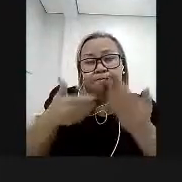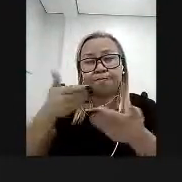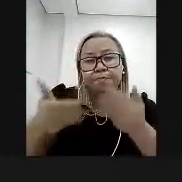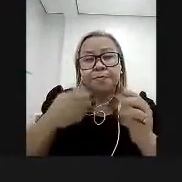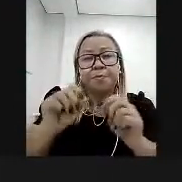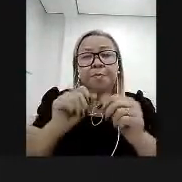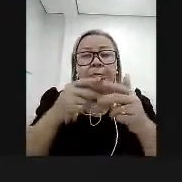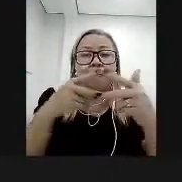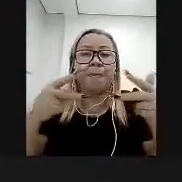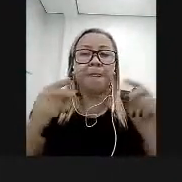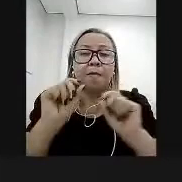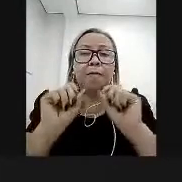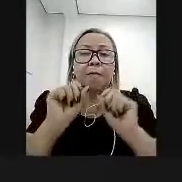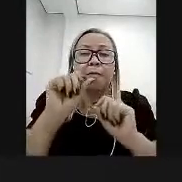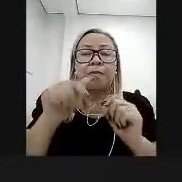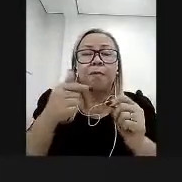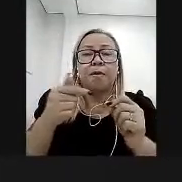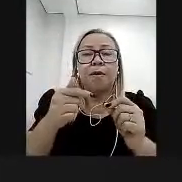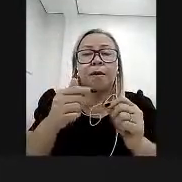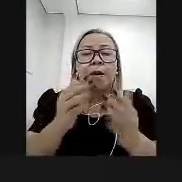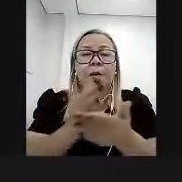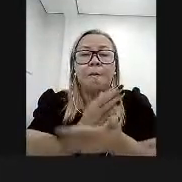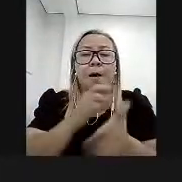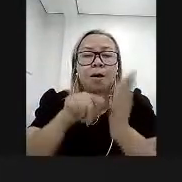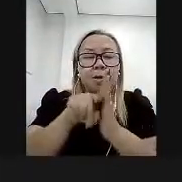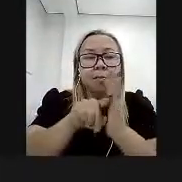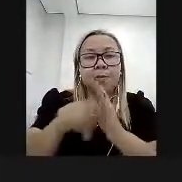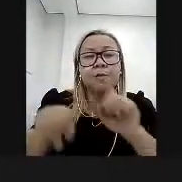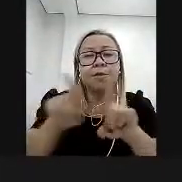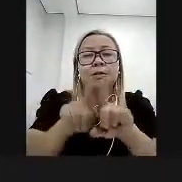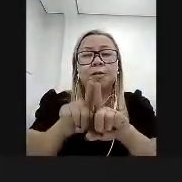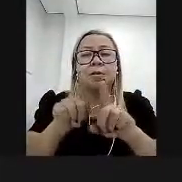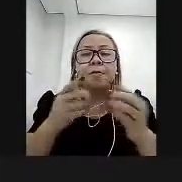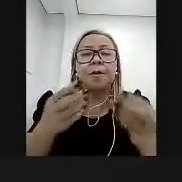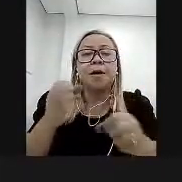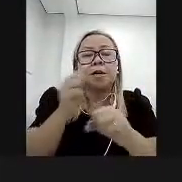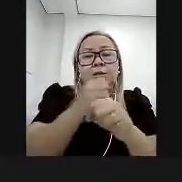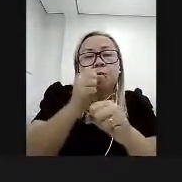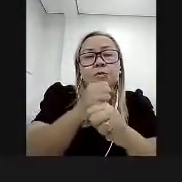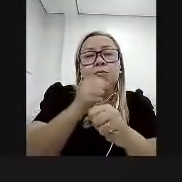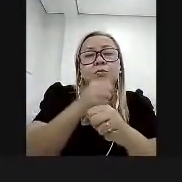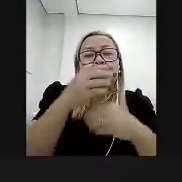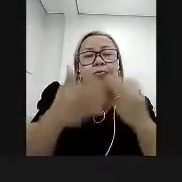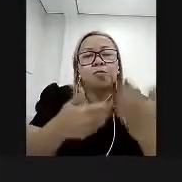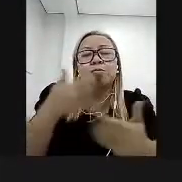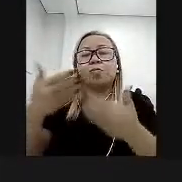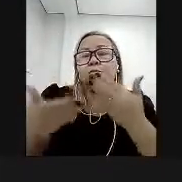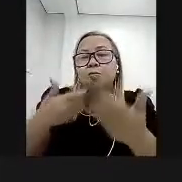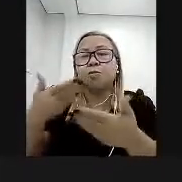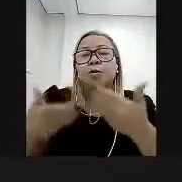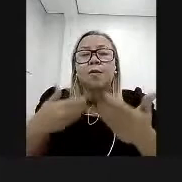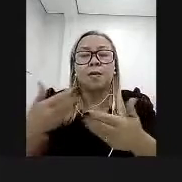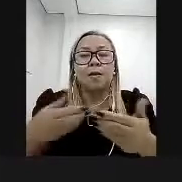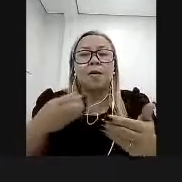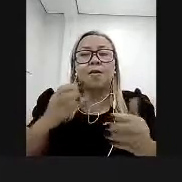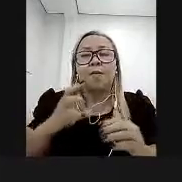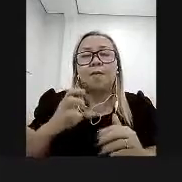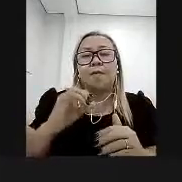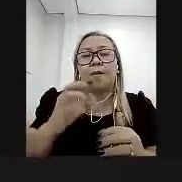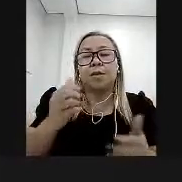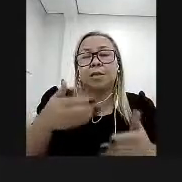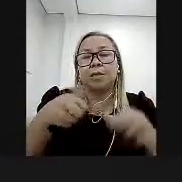é parte da pesquisa também é sempre construir um tipo de interface, essas interfaces cinéticas que dialogam